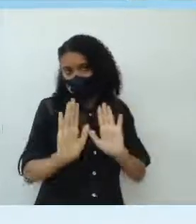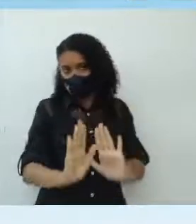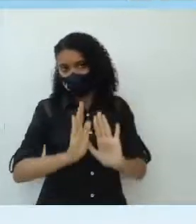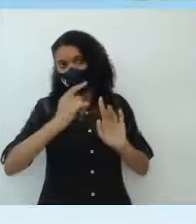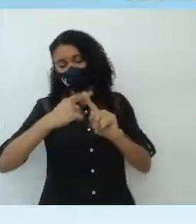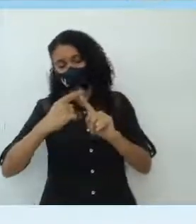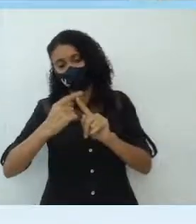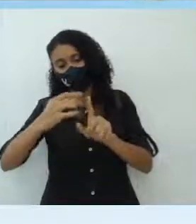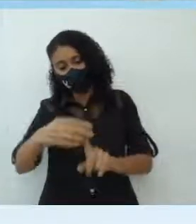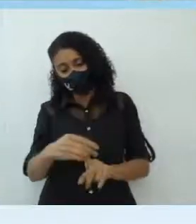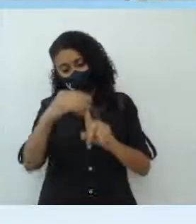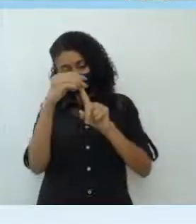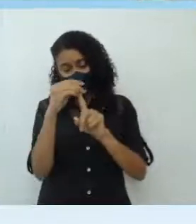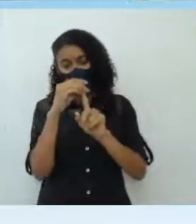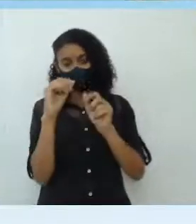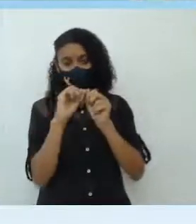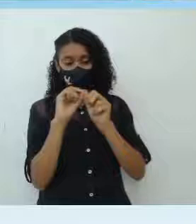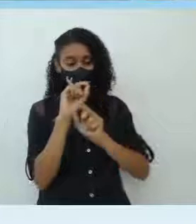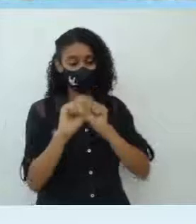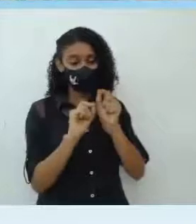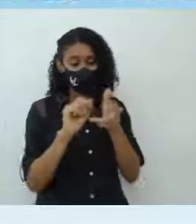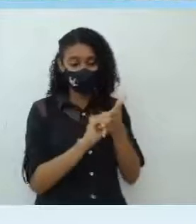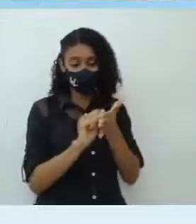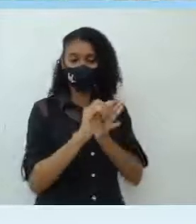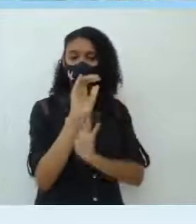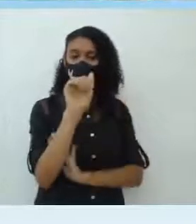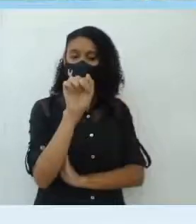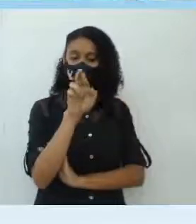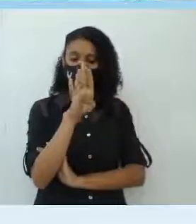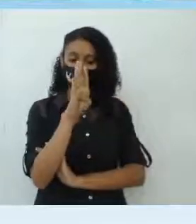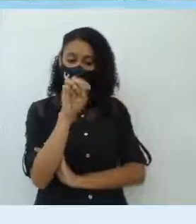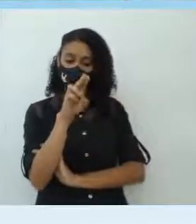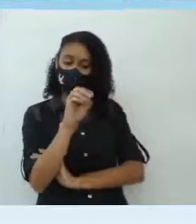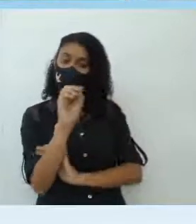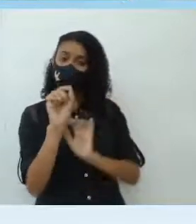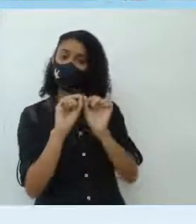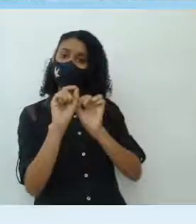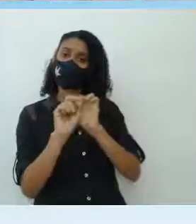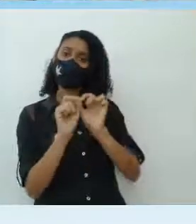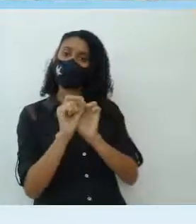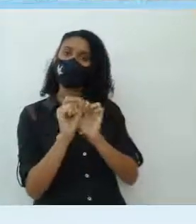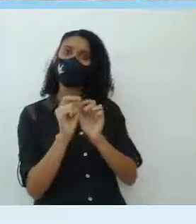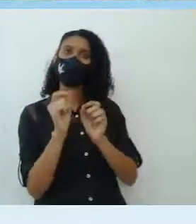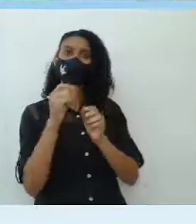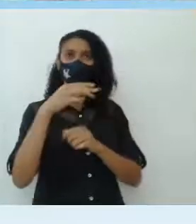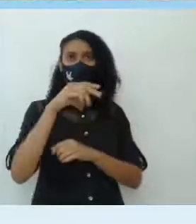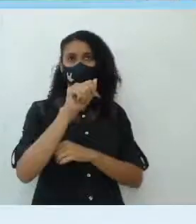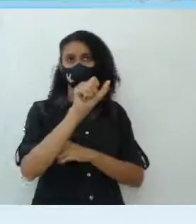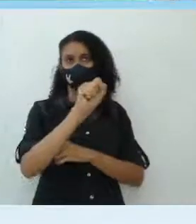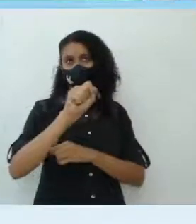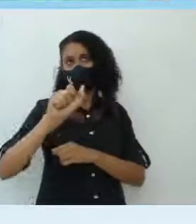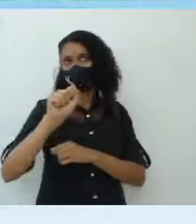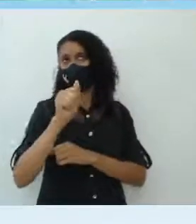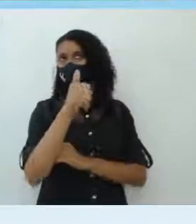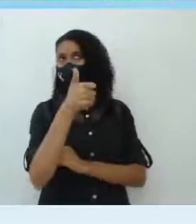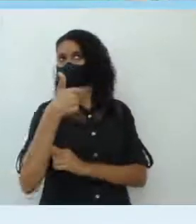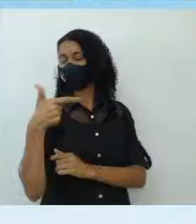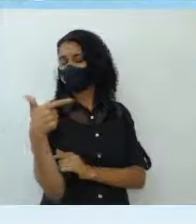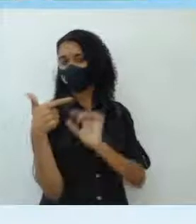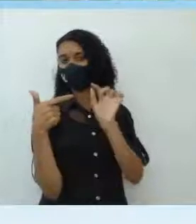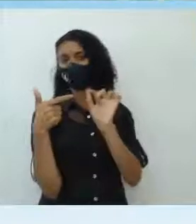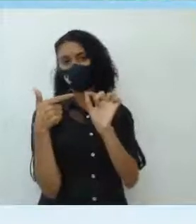o principal constituinte dela é o carbono, um elemento cuja massa é 12. Então, a gente está falando de algo aí que